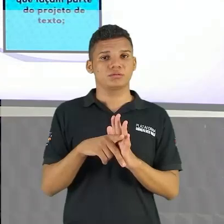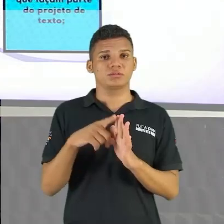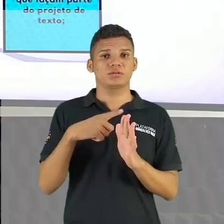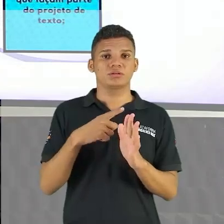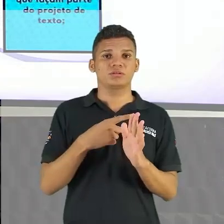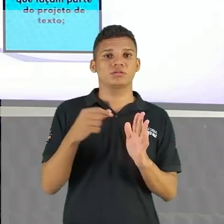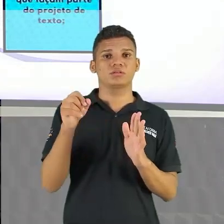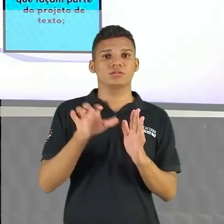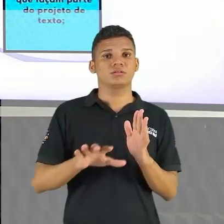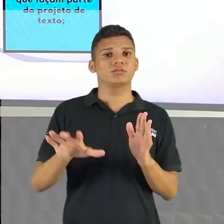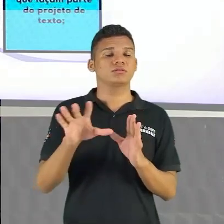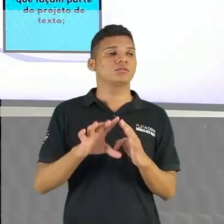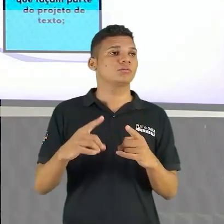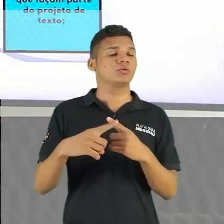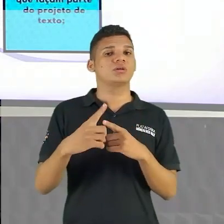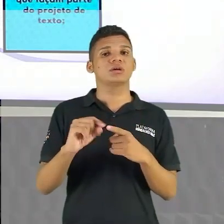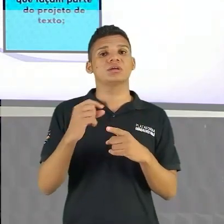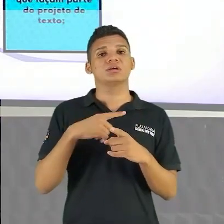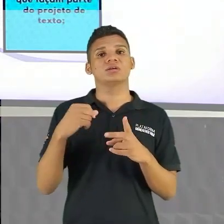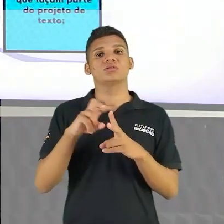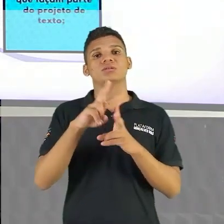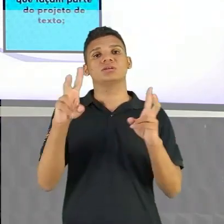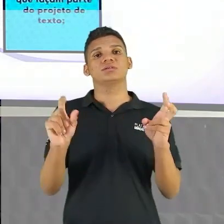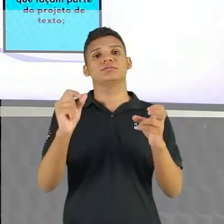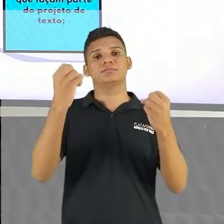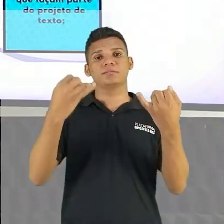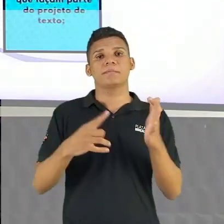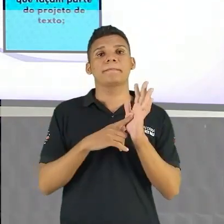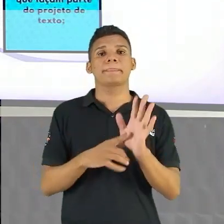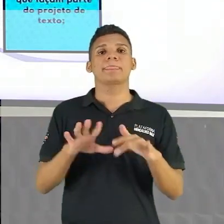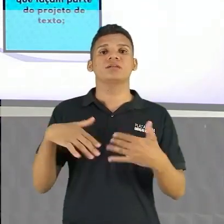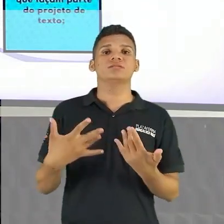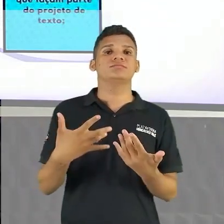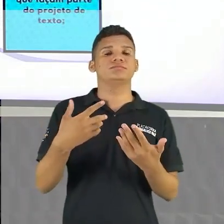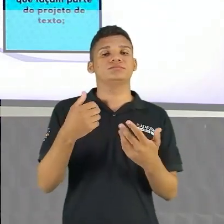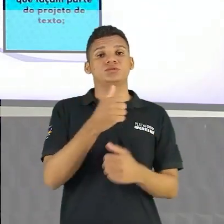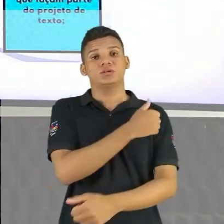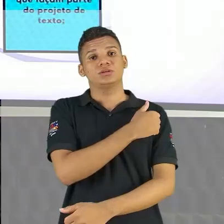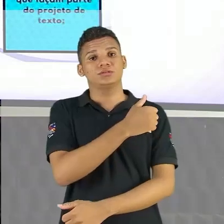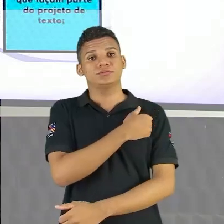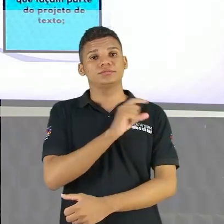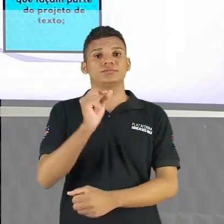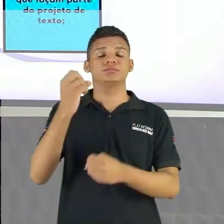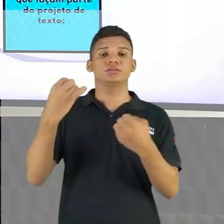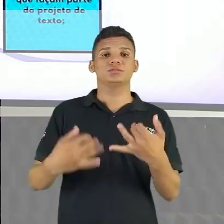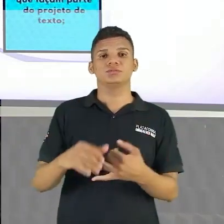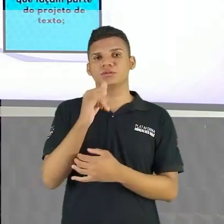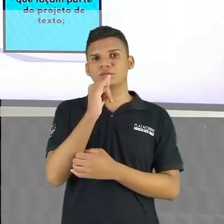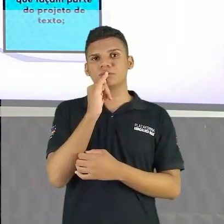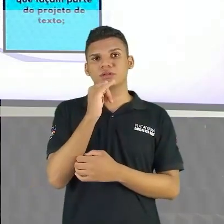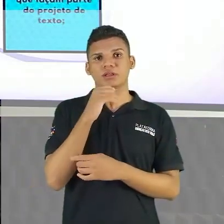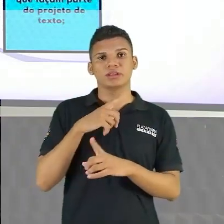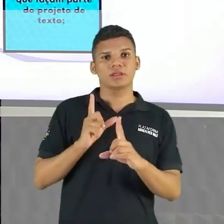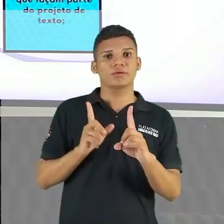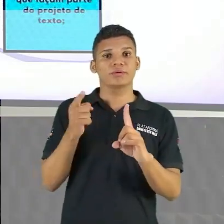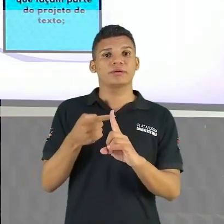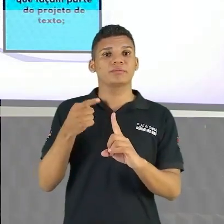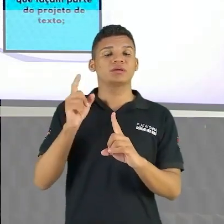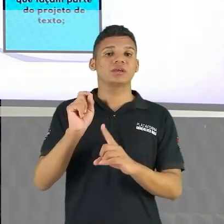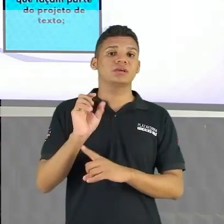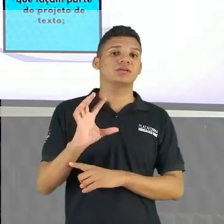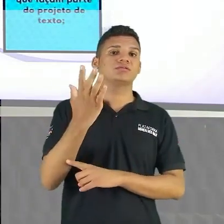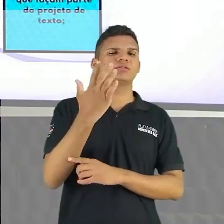deliberada desconectada do tema proposto o que que é isso quando o aluno escreve isso de maneira proposital como aconteceu em algumas